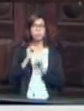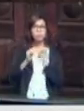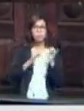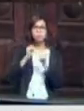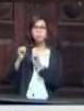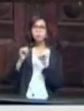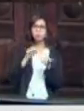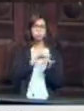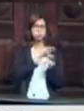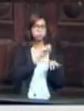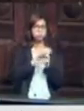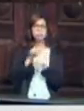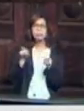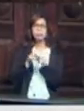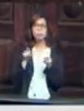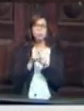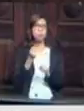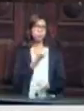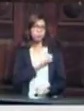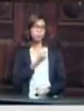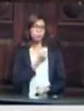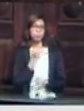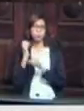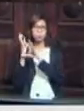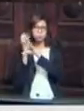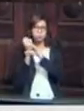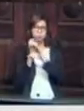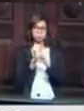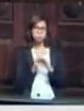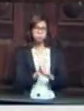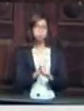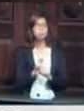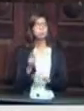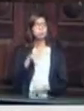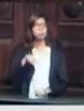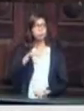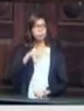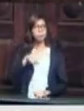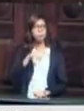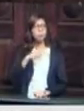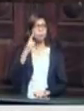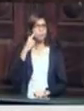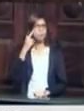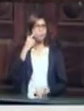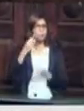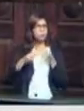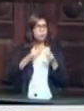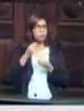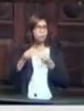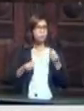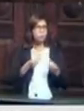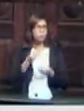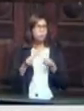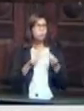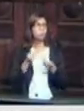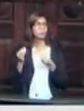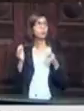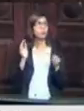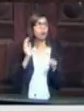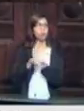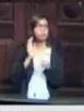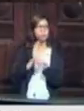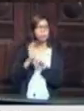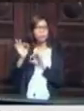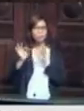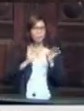e dados suficientes e necessários para nós trabalharmos a construção de um